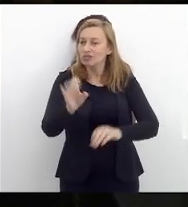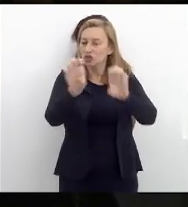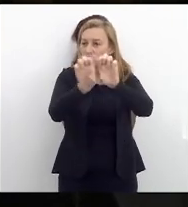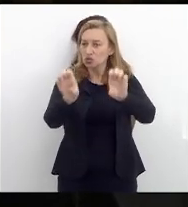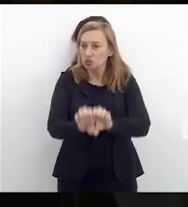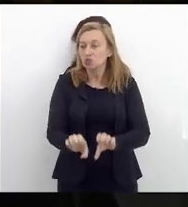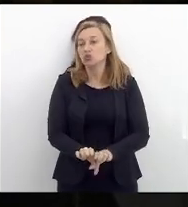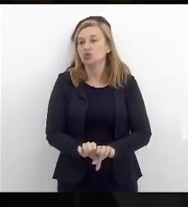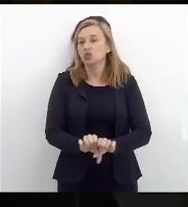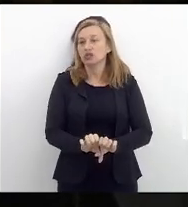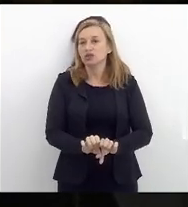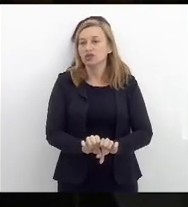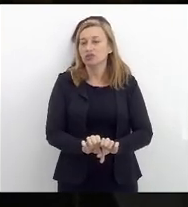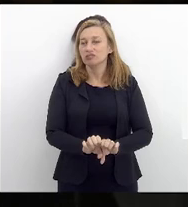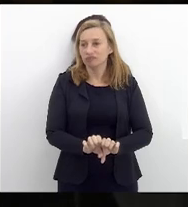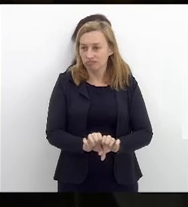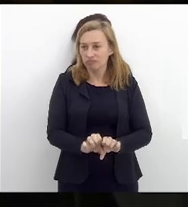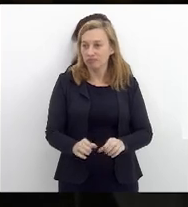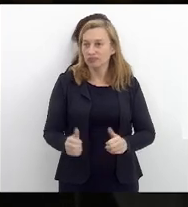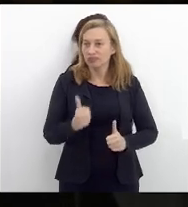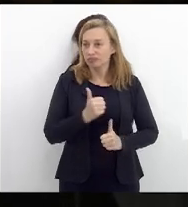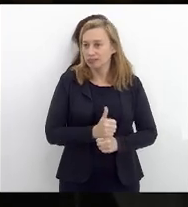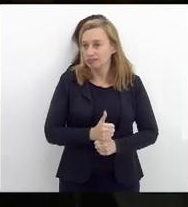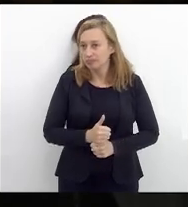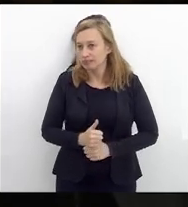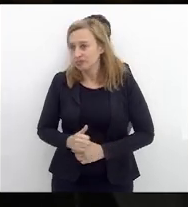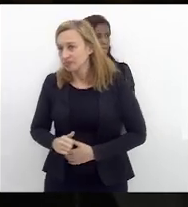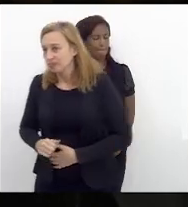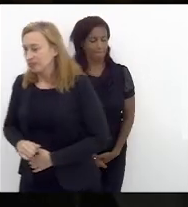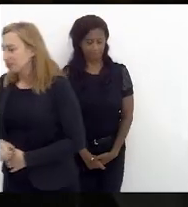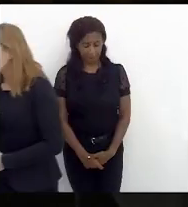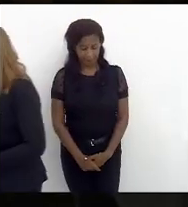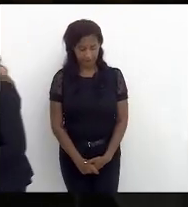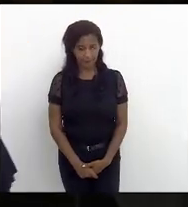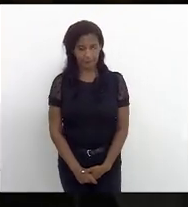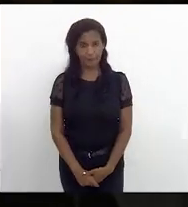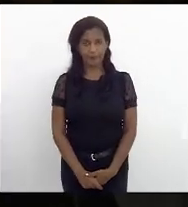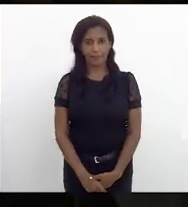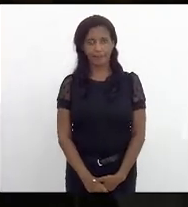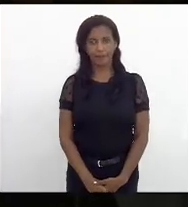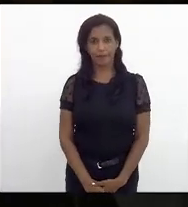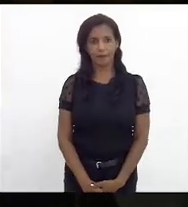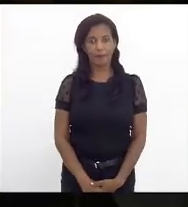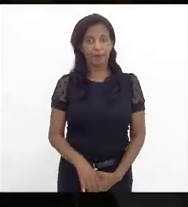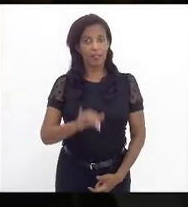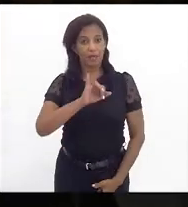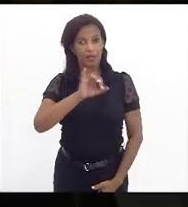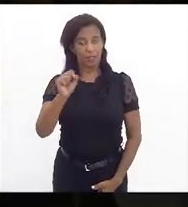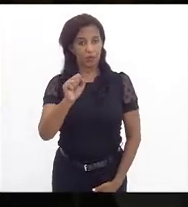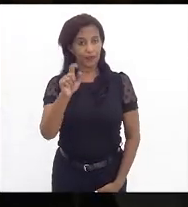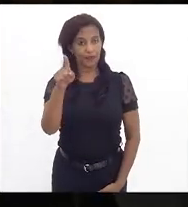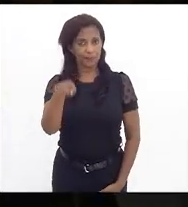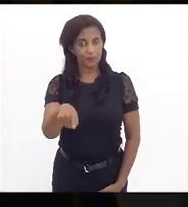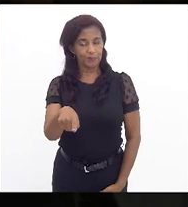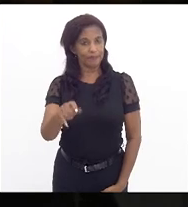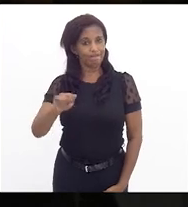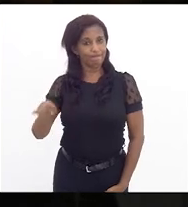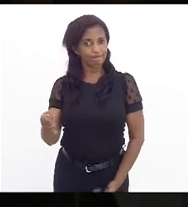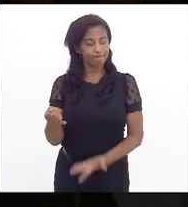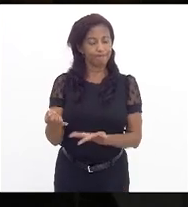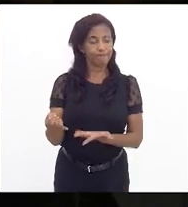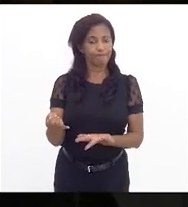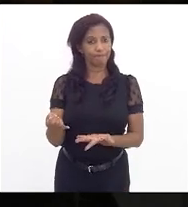estruturada, sem habilitar sequer para qualquer formação técnica. Isso é a